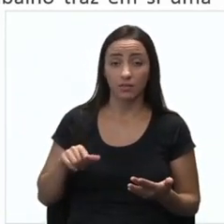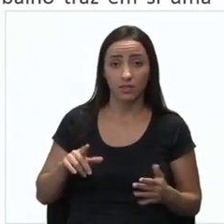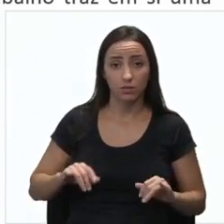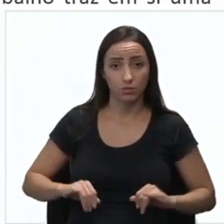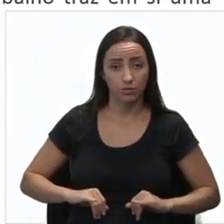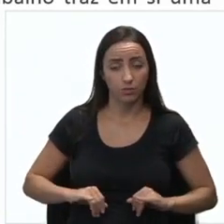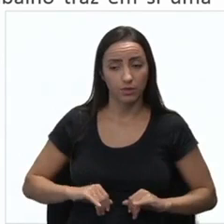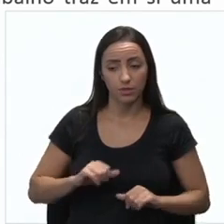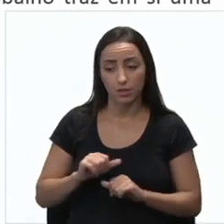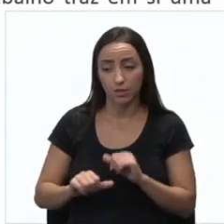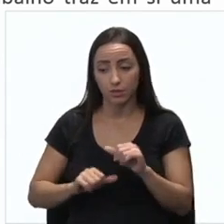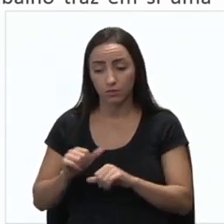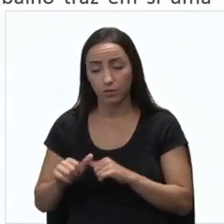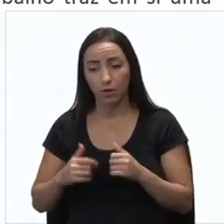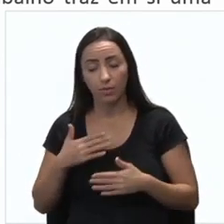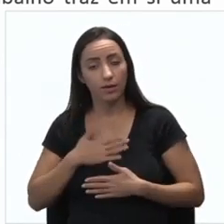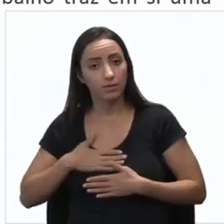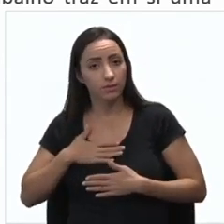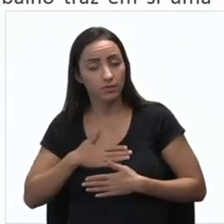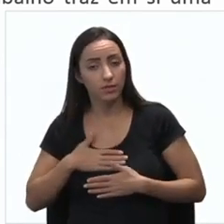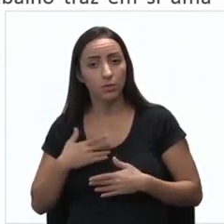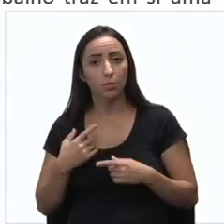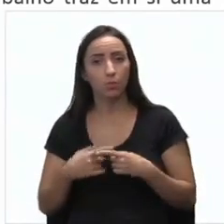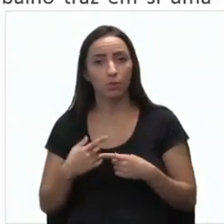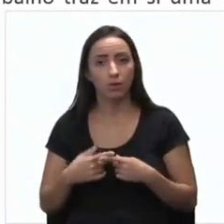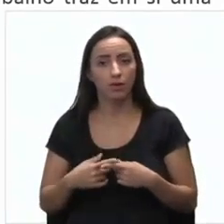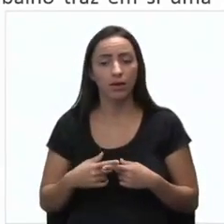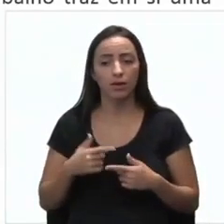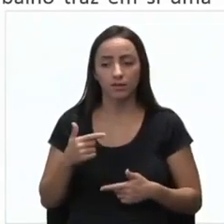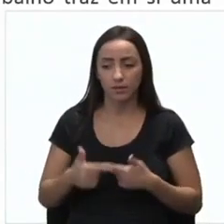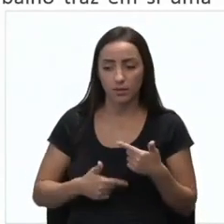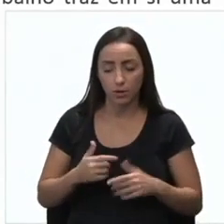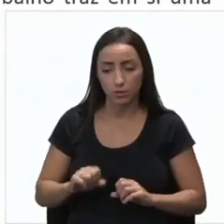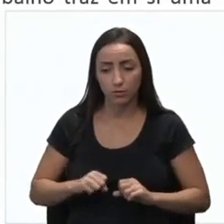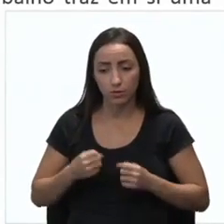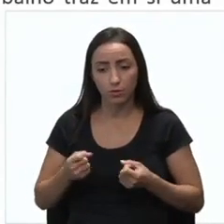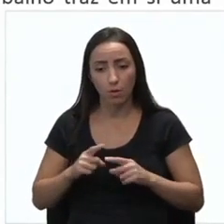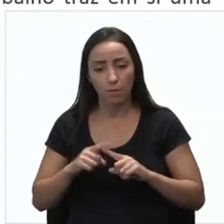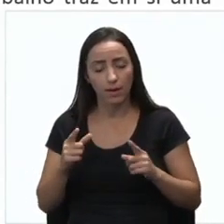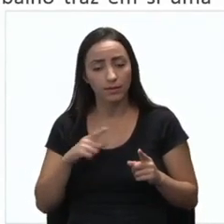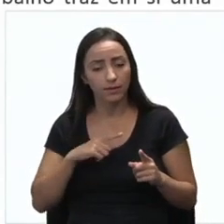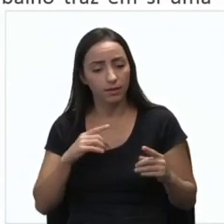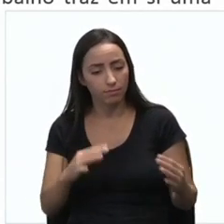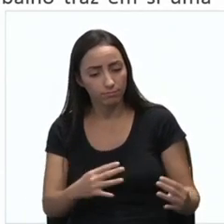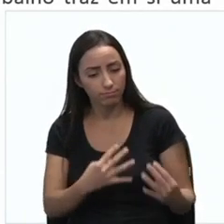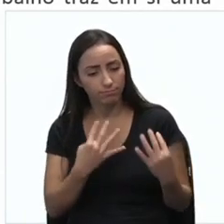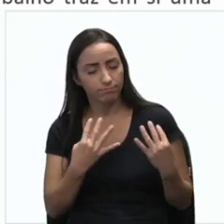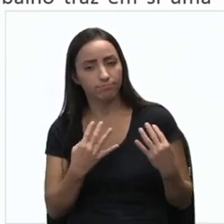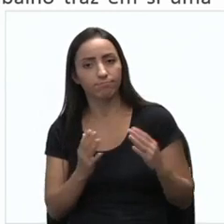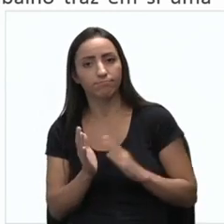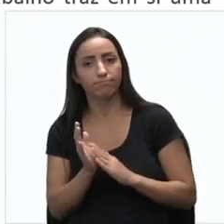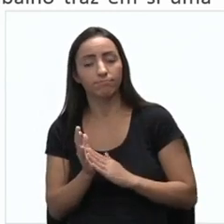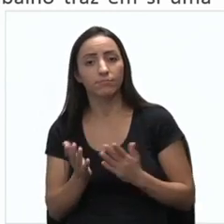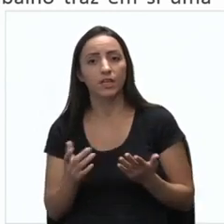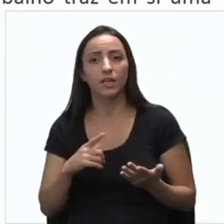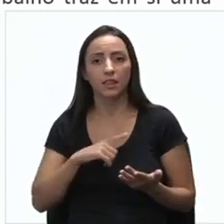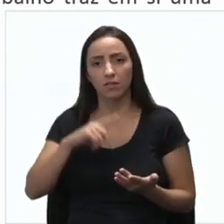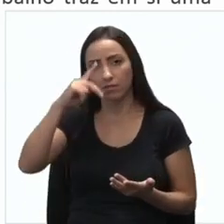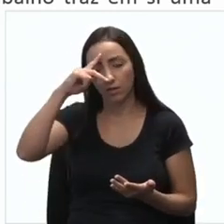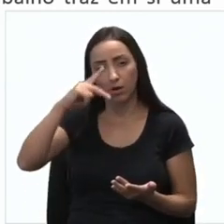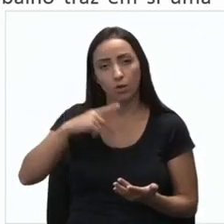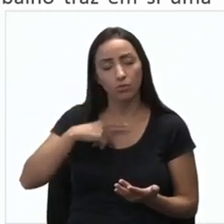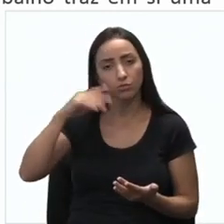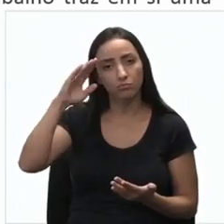ele se transforma em realização pessoal e ajuda a reconstruir a identidade, a desenvolver a autoconfiança,